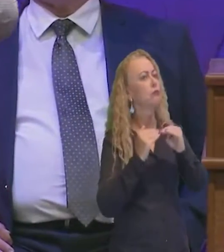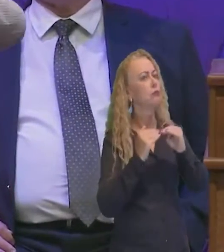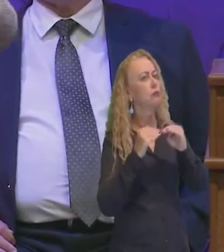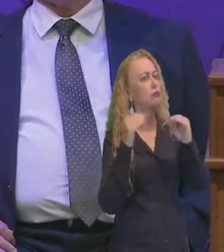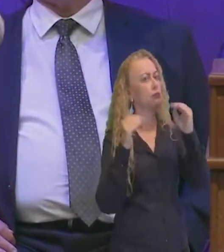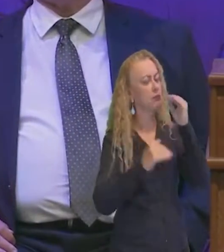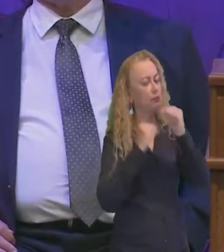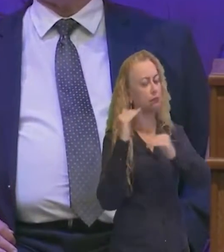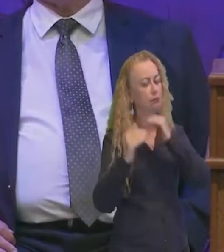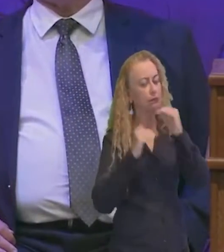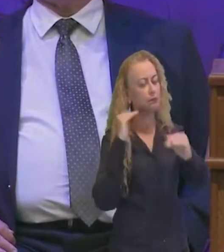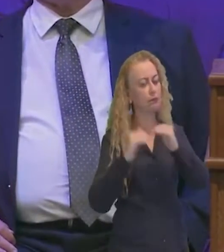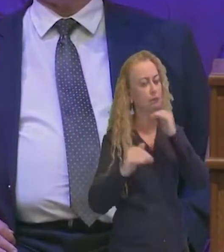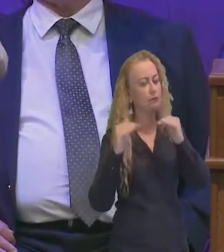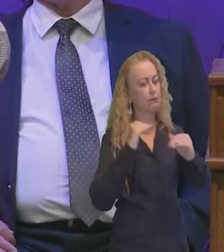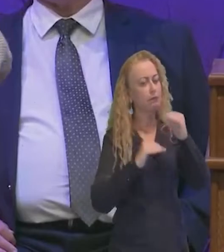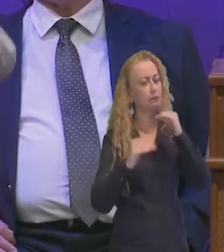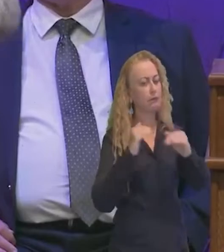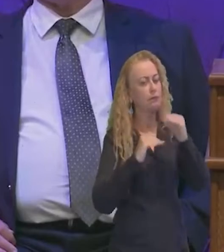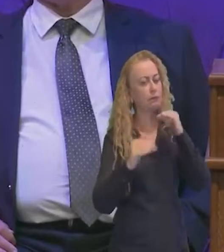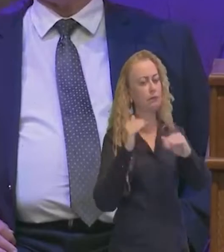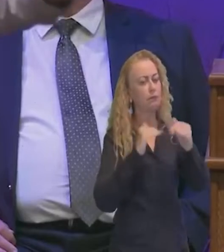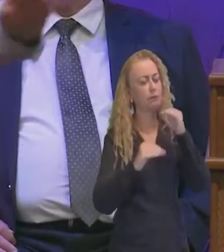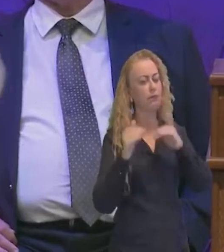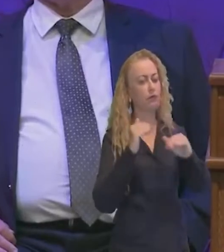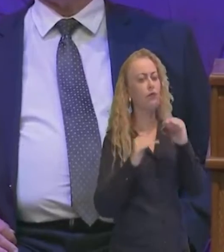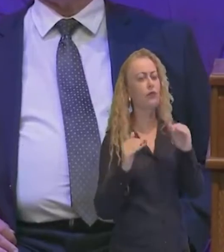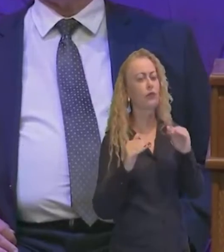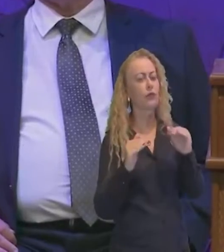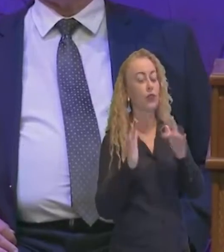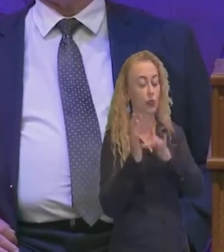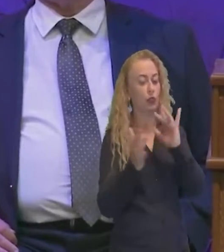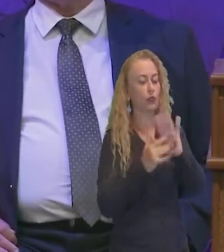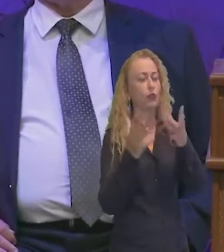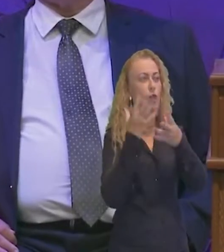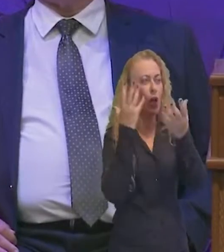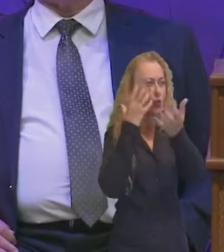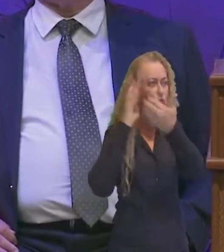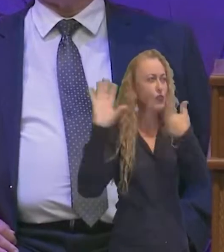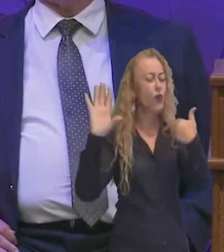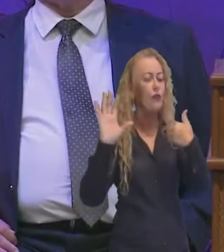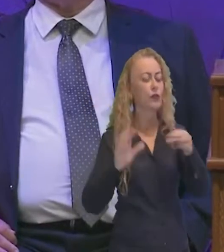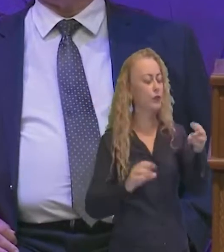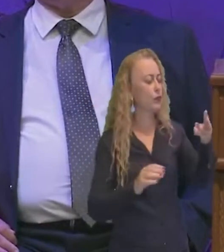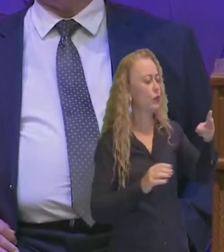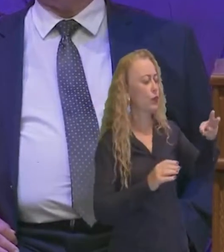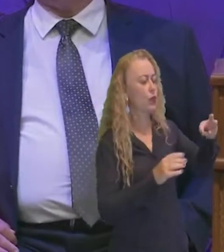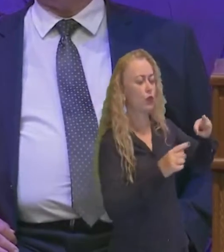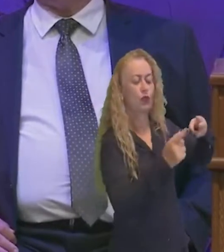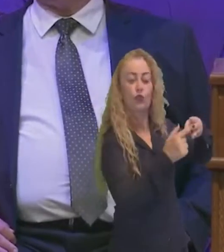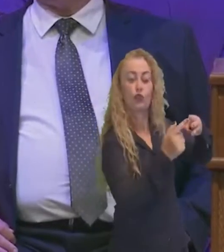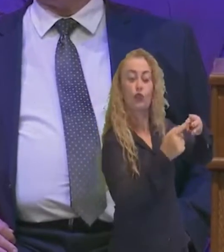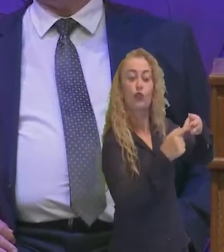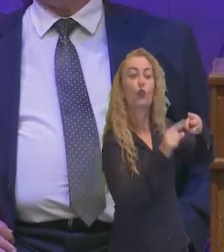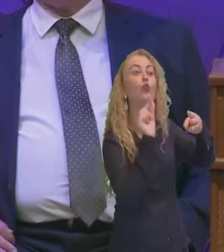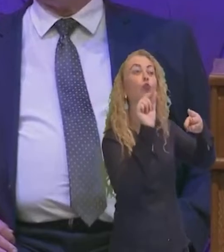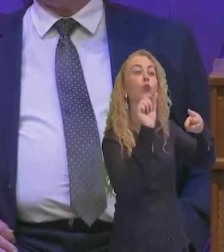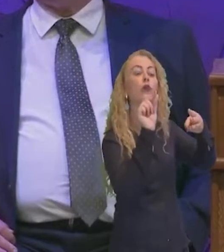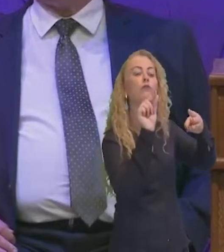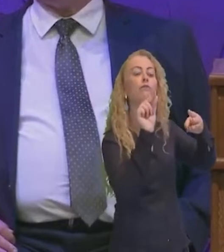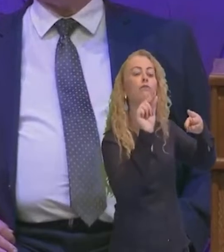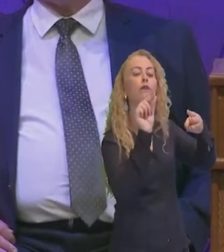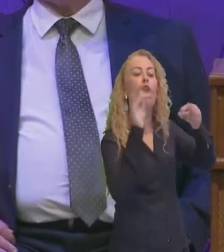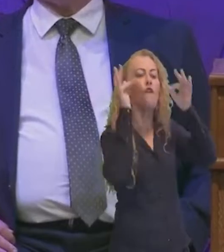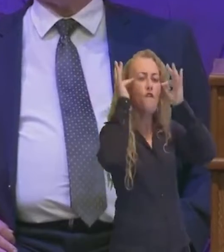incompatibilidade. A gente não se dá um com o outro, choque para cá. Em Jesus isso se resolve. O segundo grande problema dos casamentos qual é?